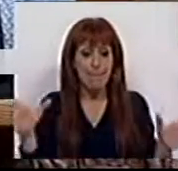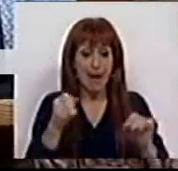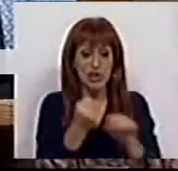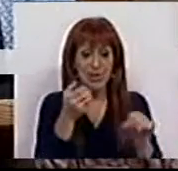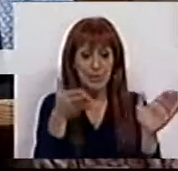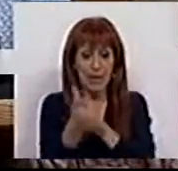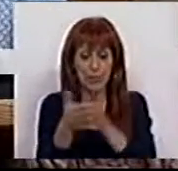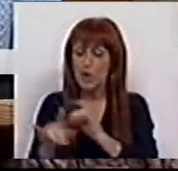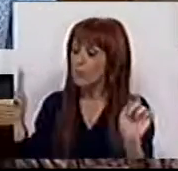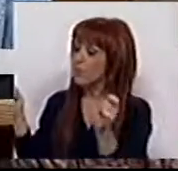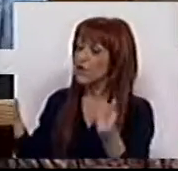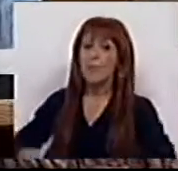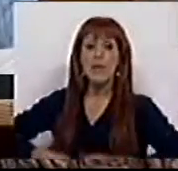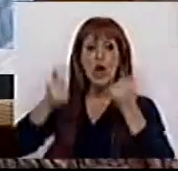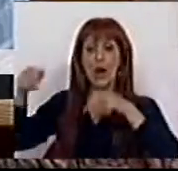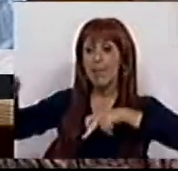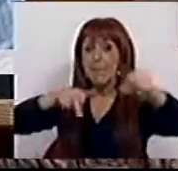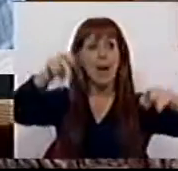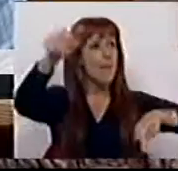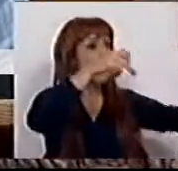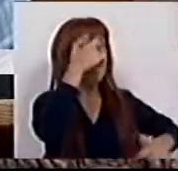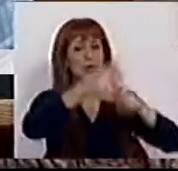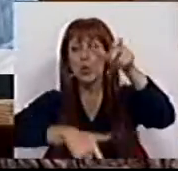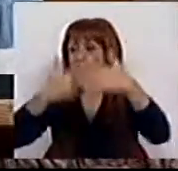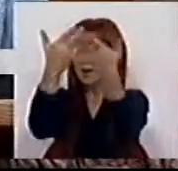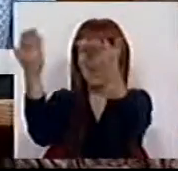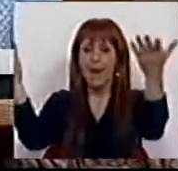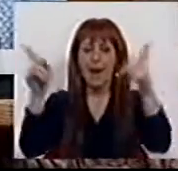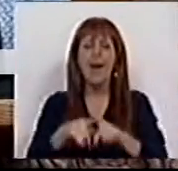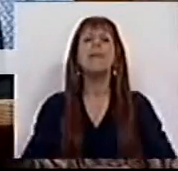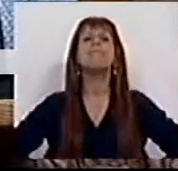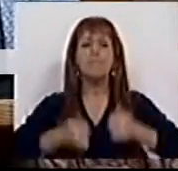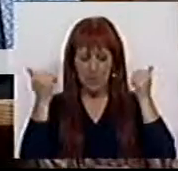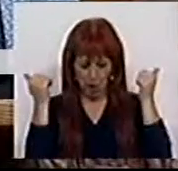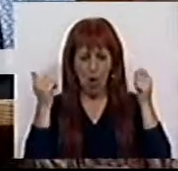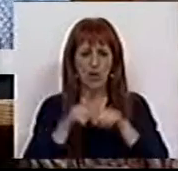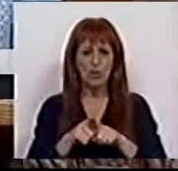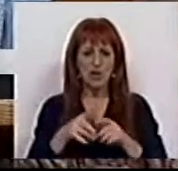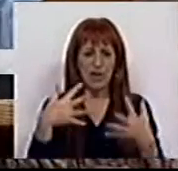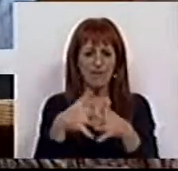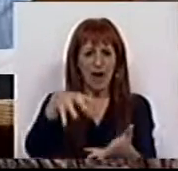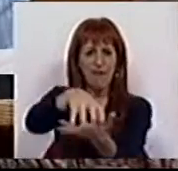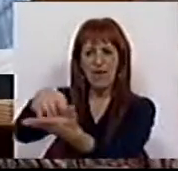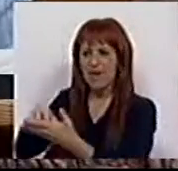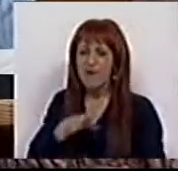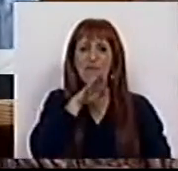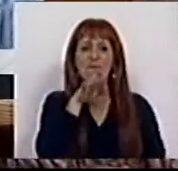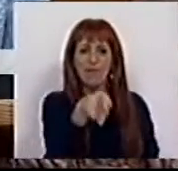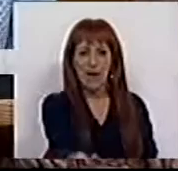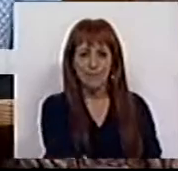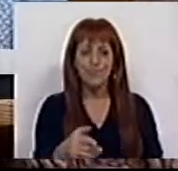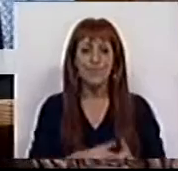emprego, promover uma melhor mobilidade da população e uma melhoria das infraestruturas